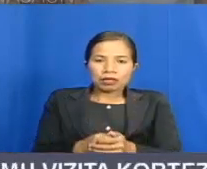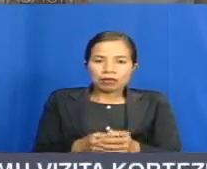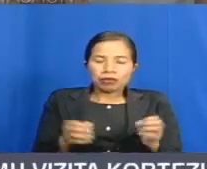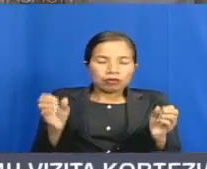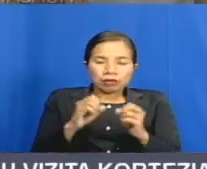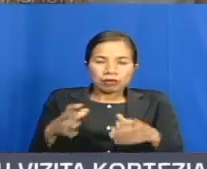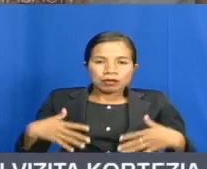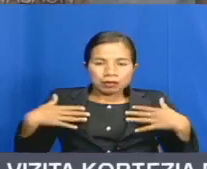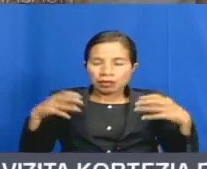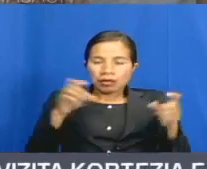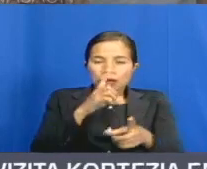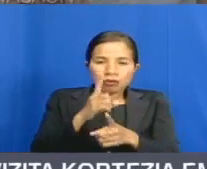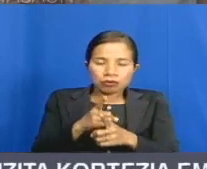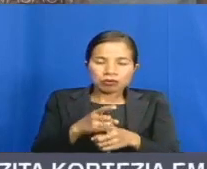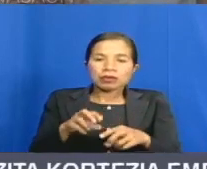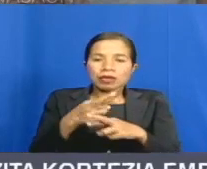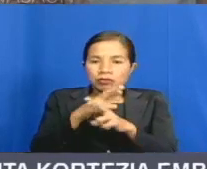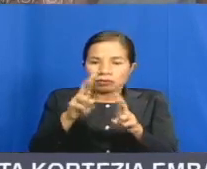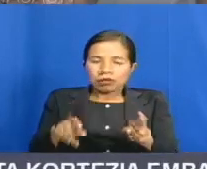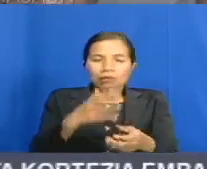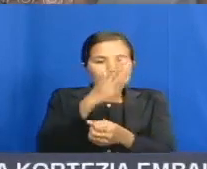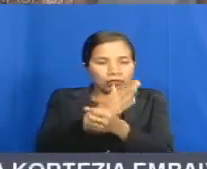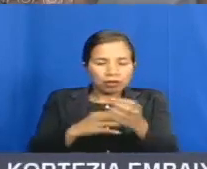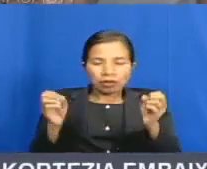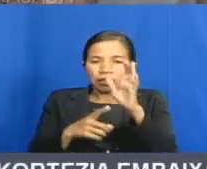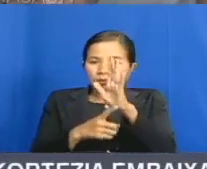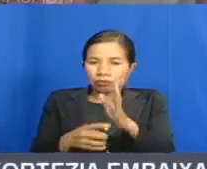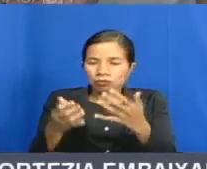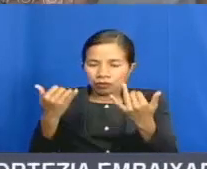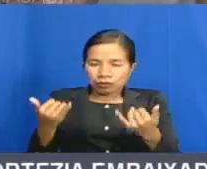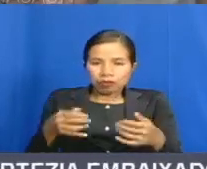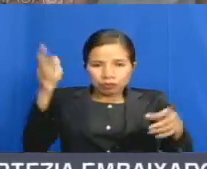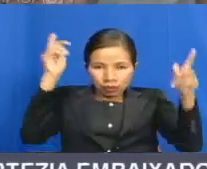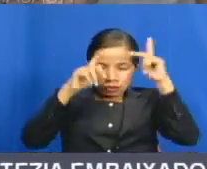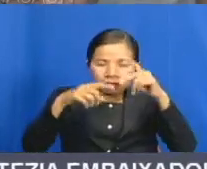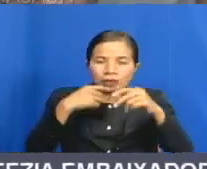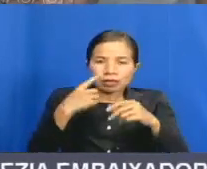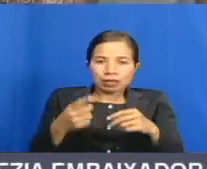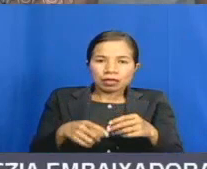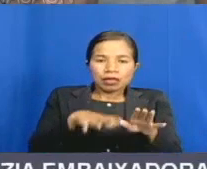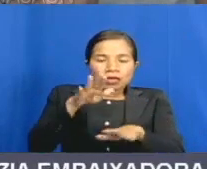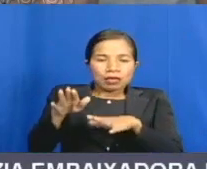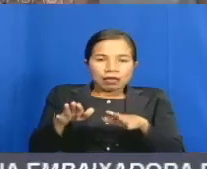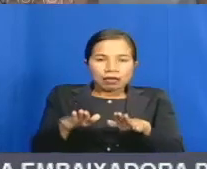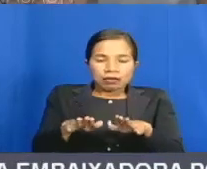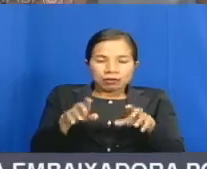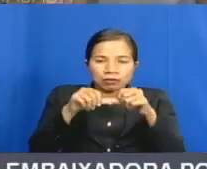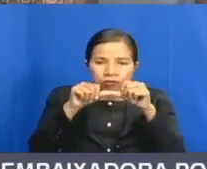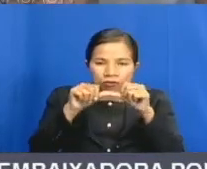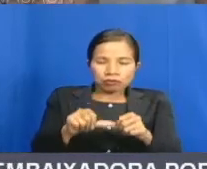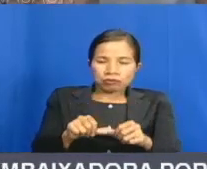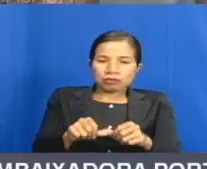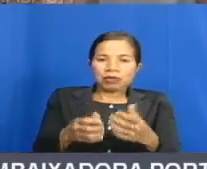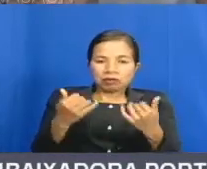be resultado autópsia la fosai to agora. Caso idane deang lao hela, mai be até agora, a tu